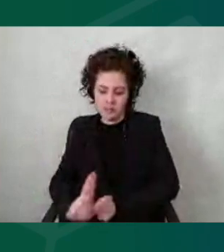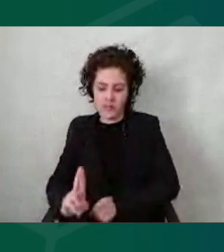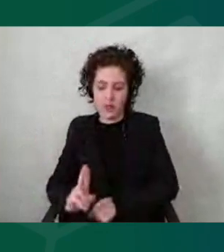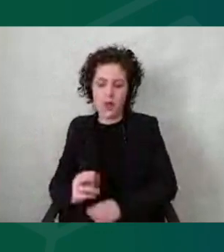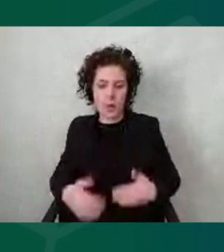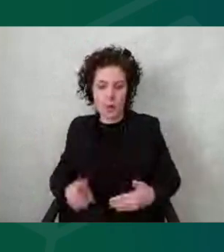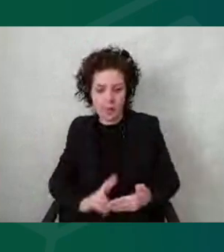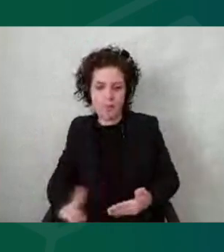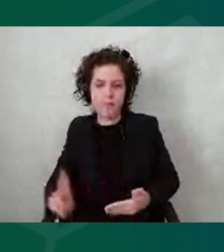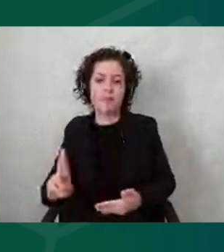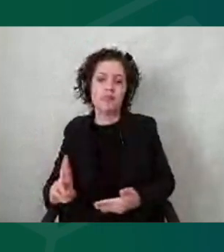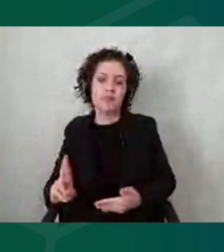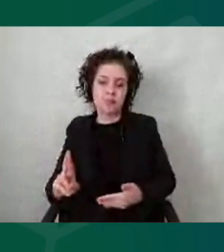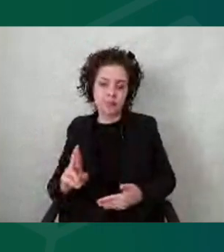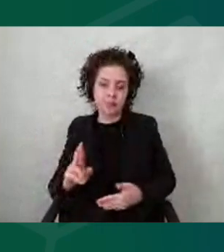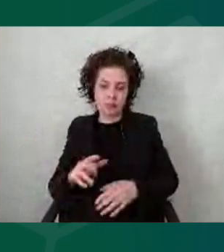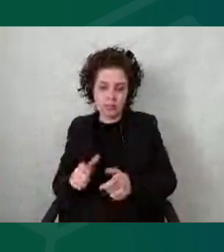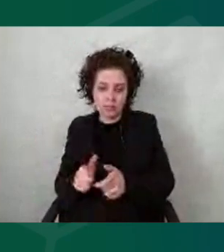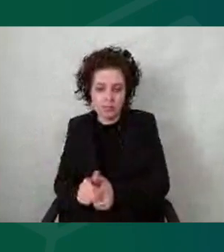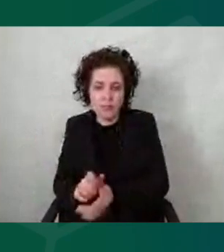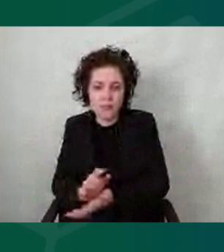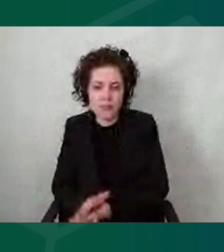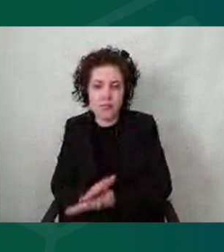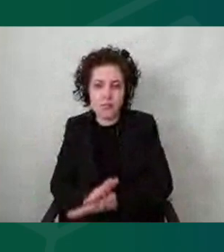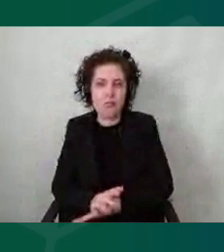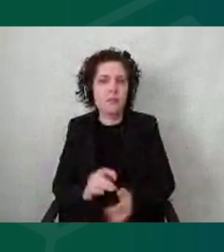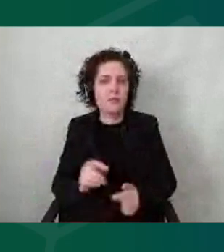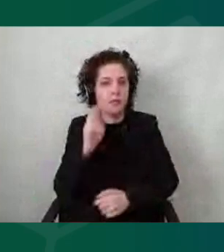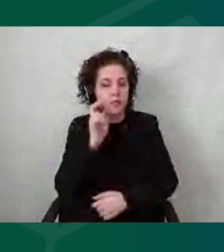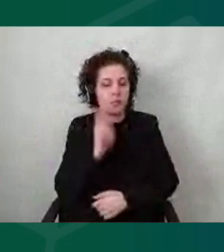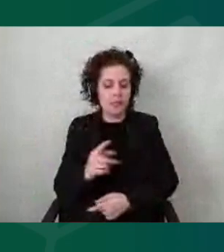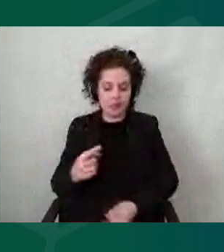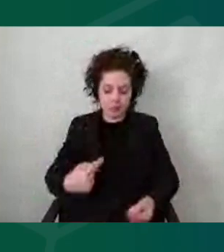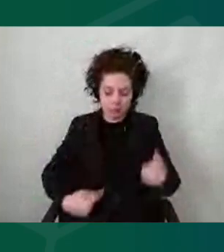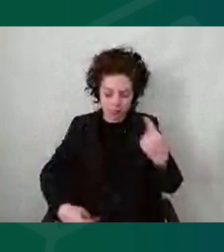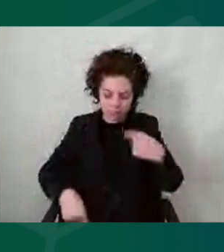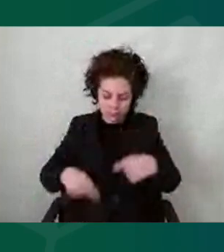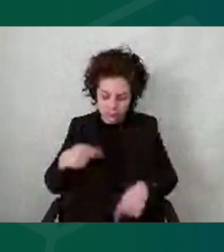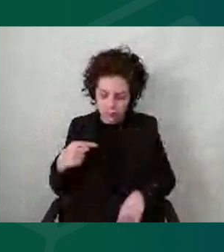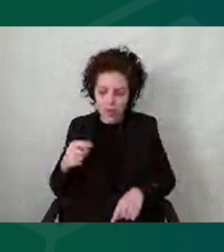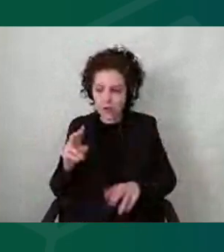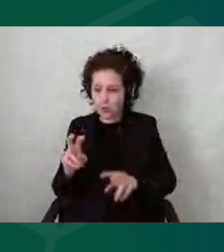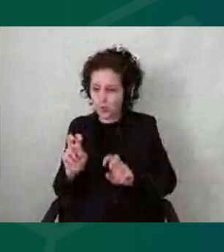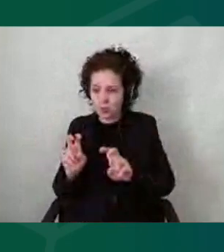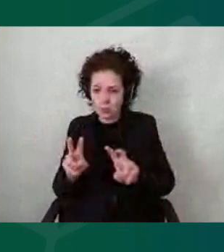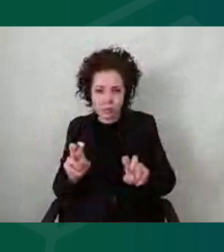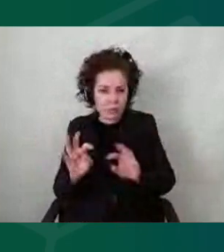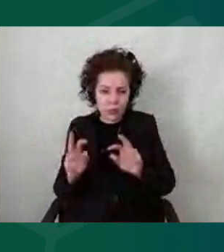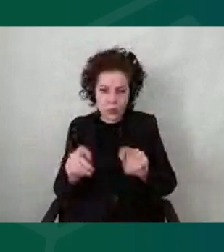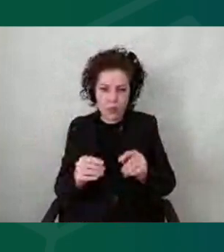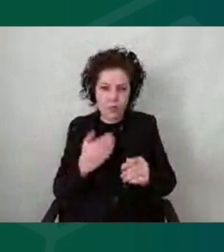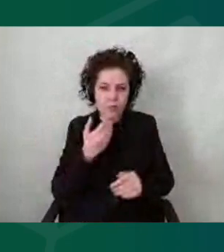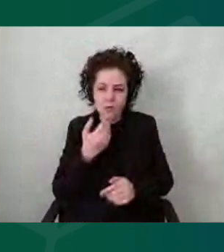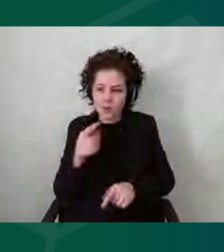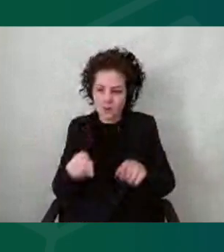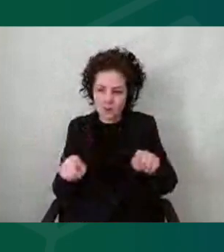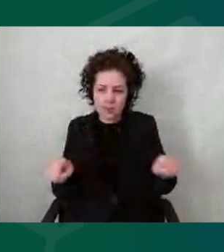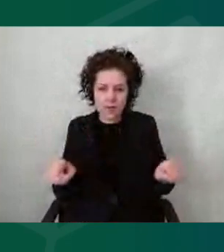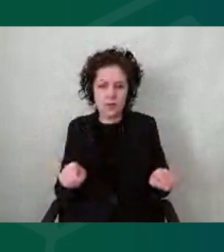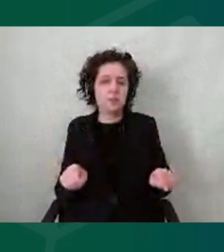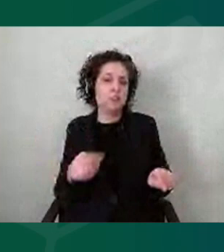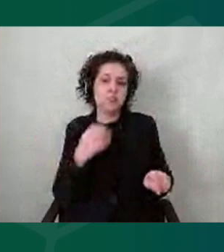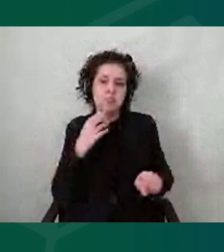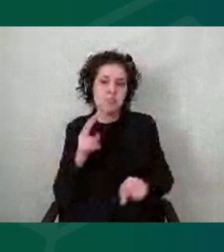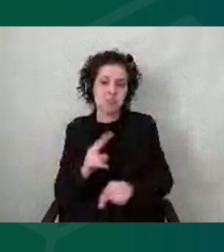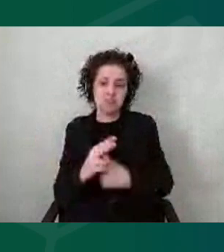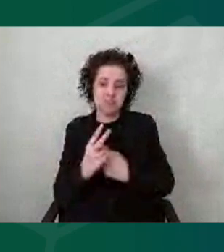carga de disfunção que nós vimos nesses doentes. não reconhecíamos o efeito protetor, na